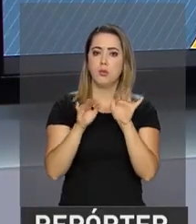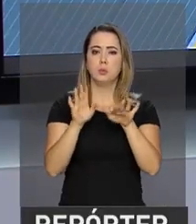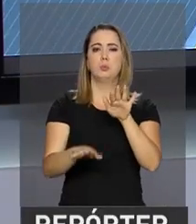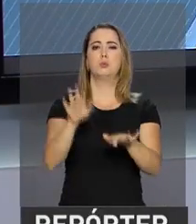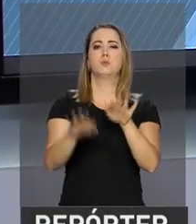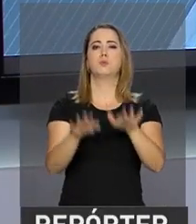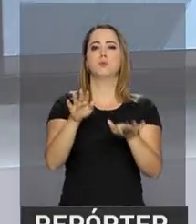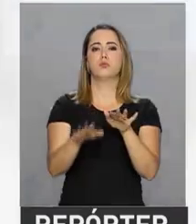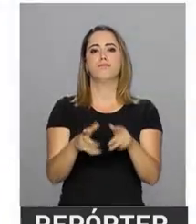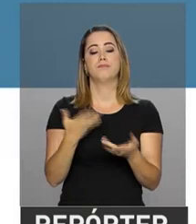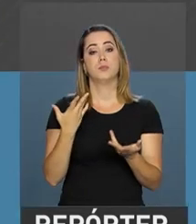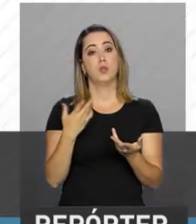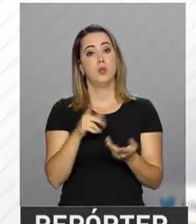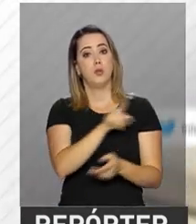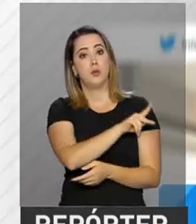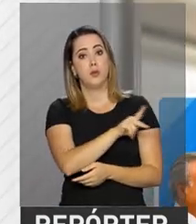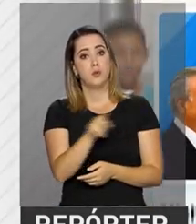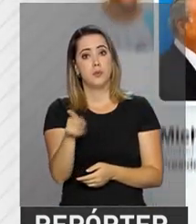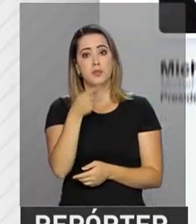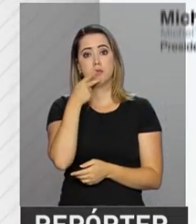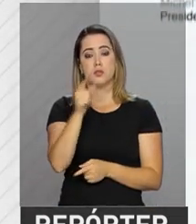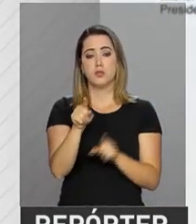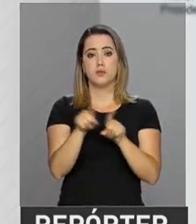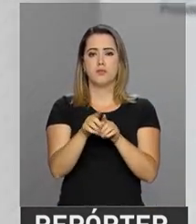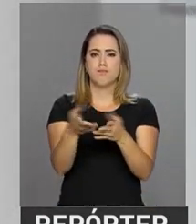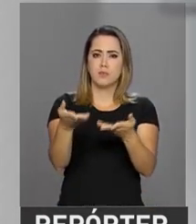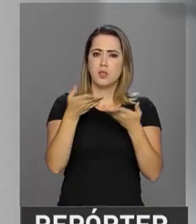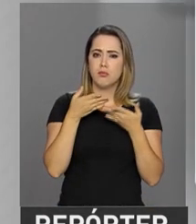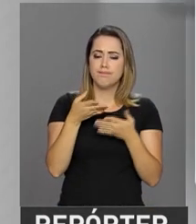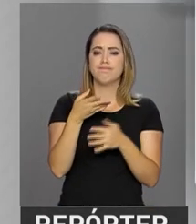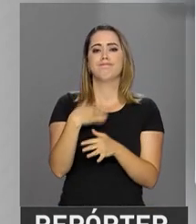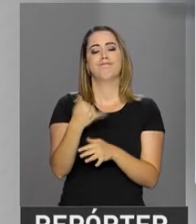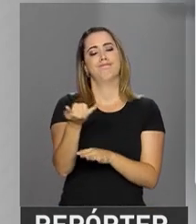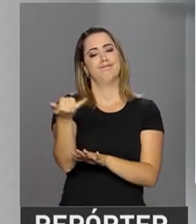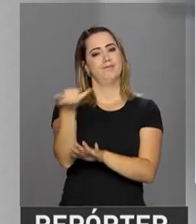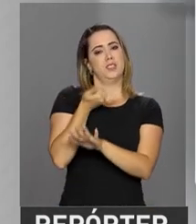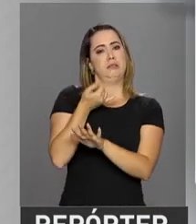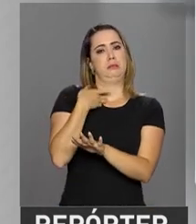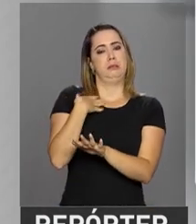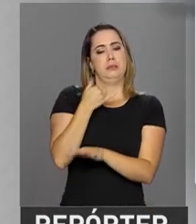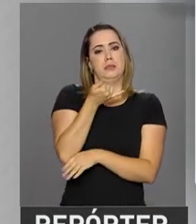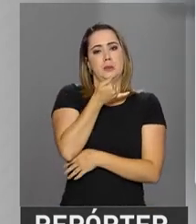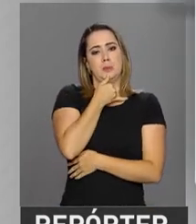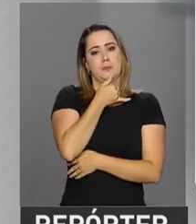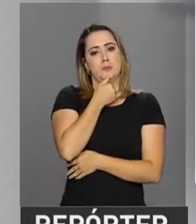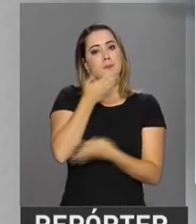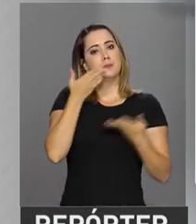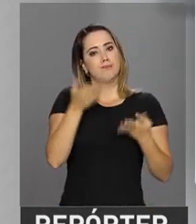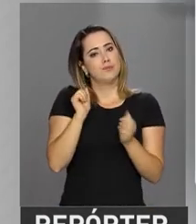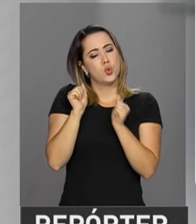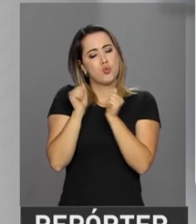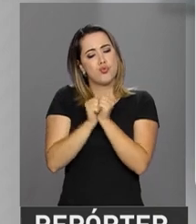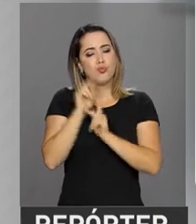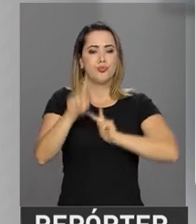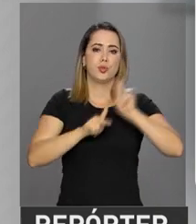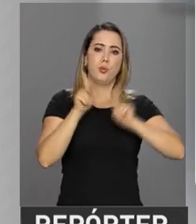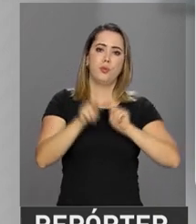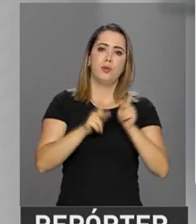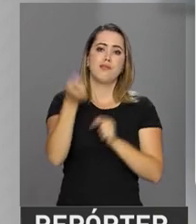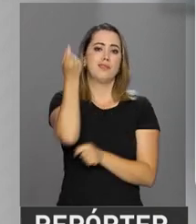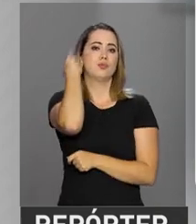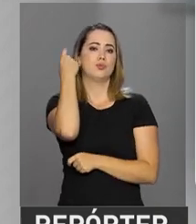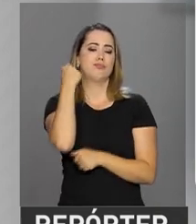o terremoto. O presidente disse que recebeu a notícia com grande tristeza e que está ao lado do povo